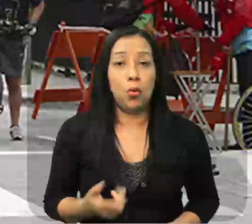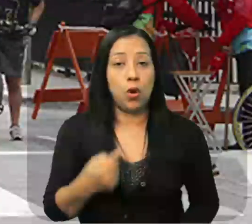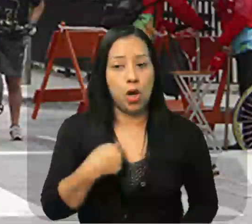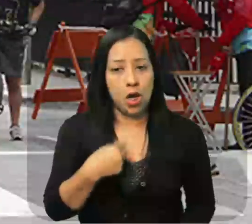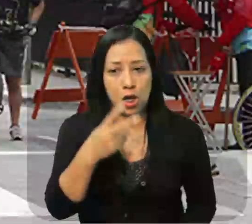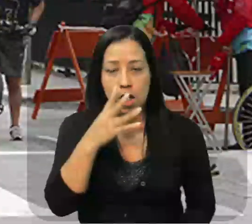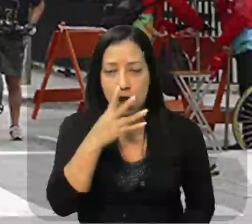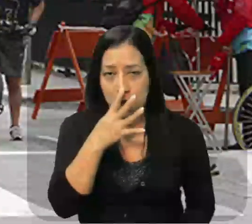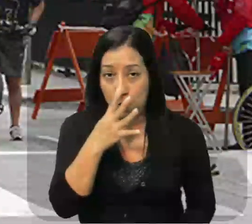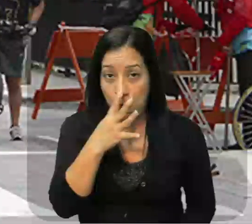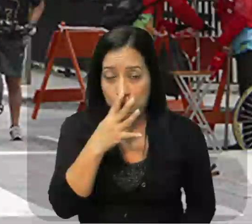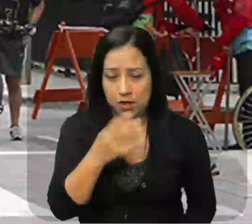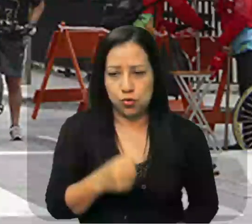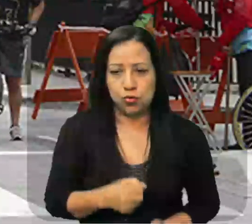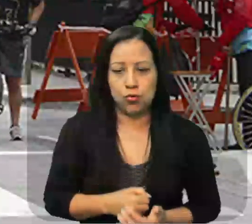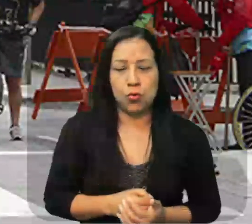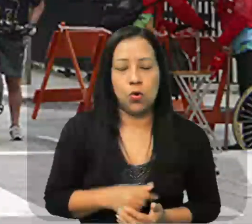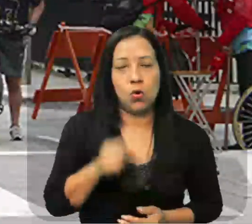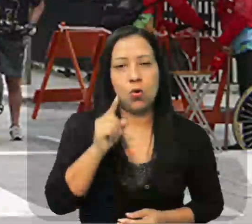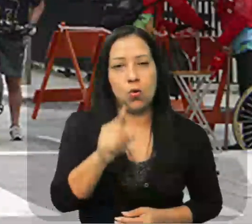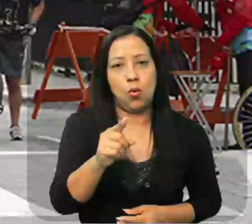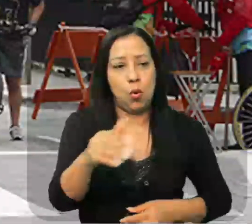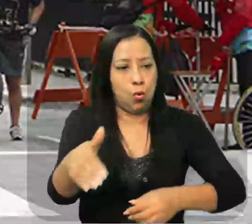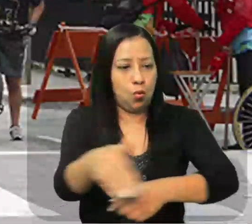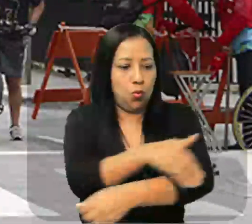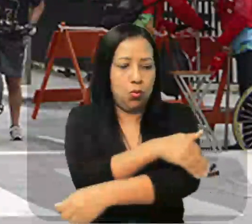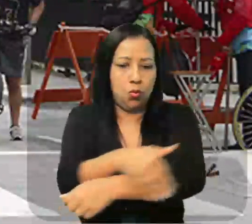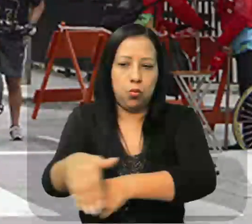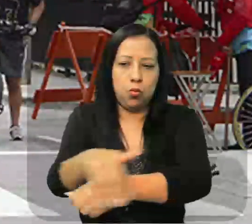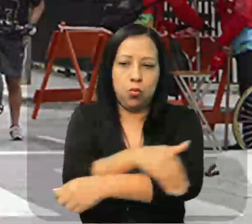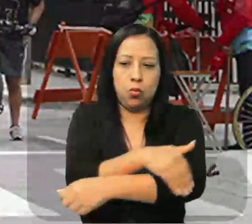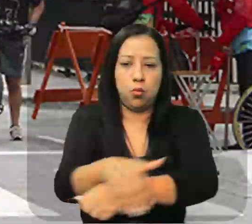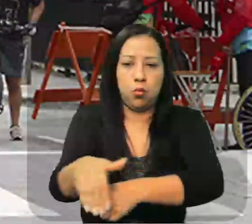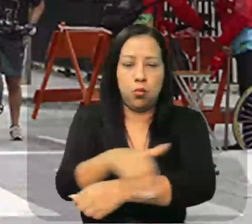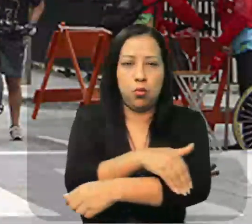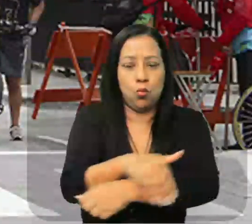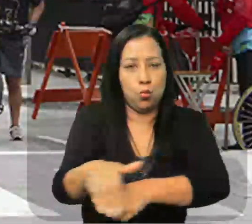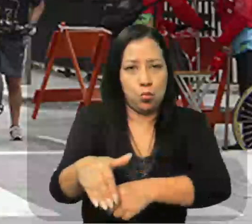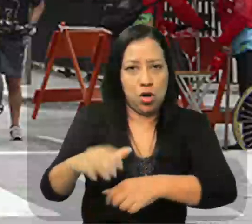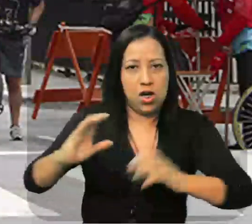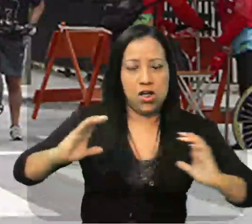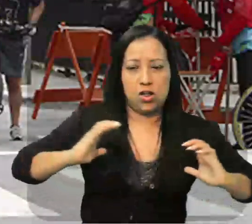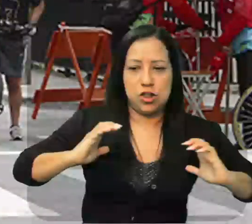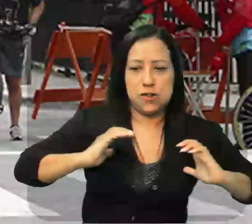às vezes, né, quando você vê, eu vejo,